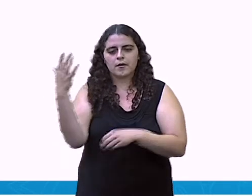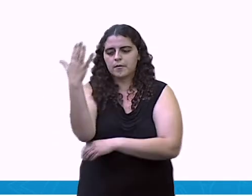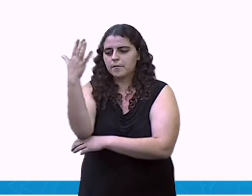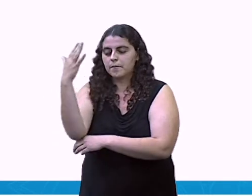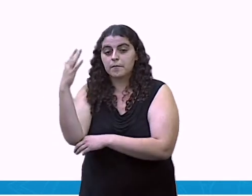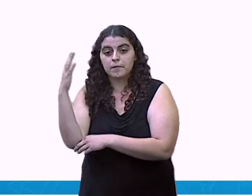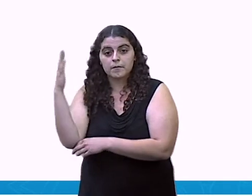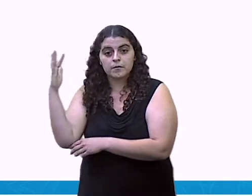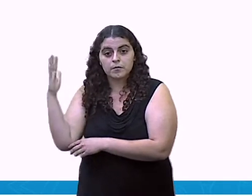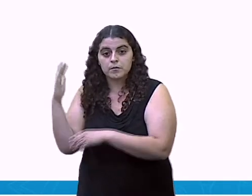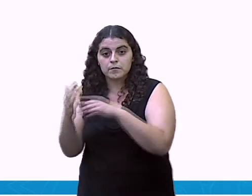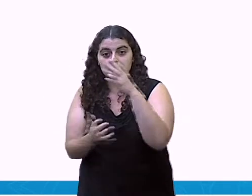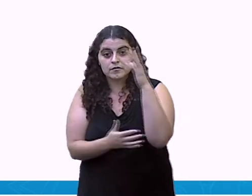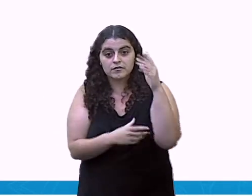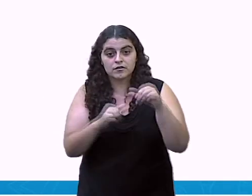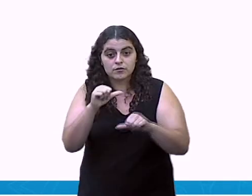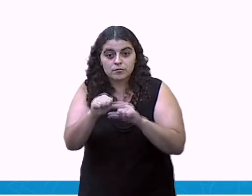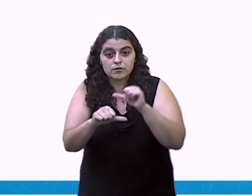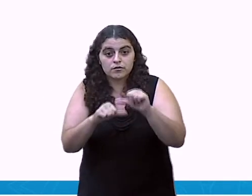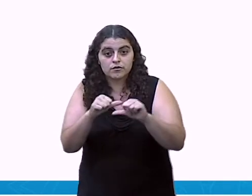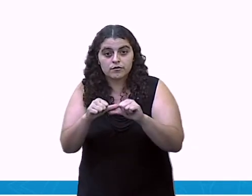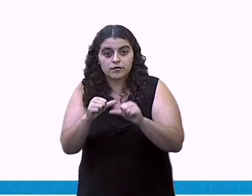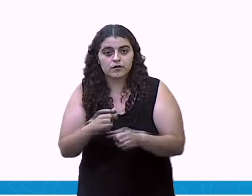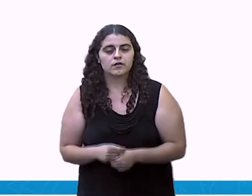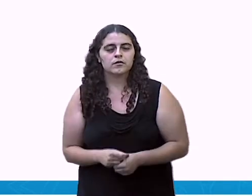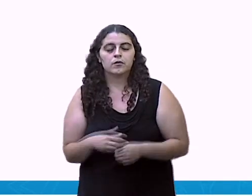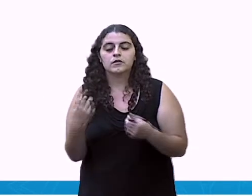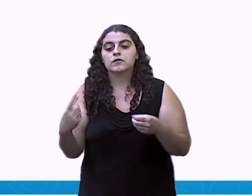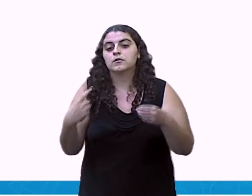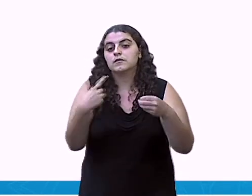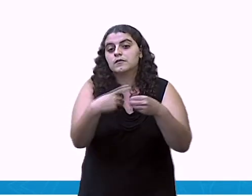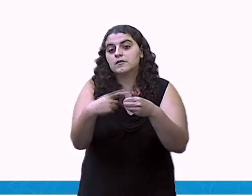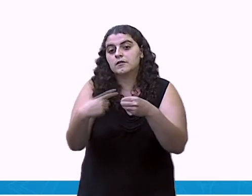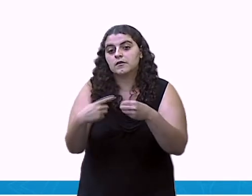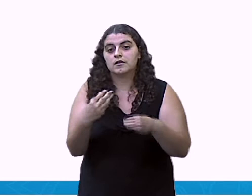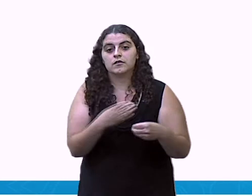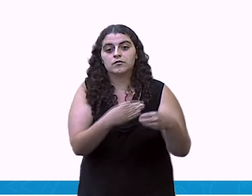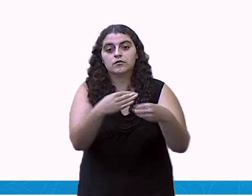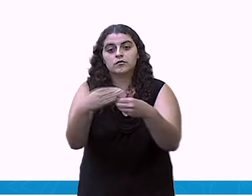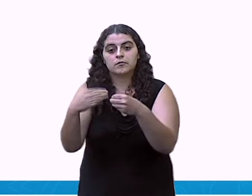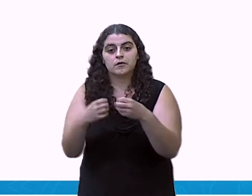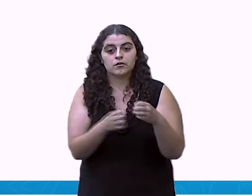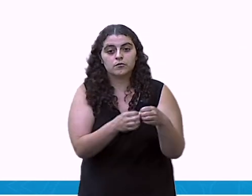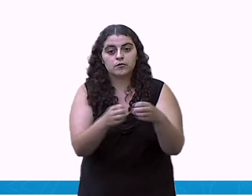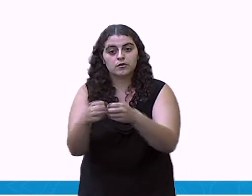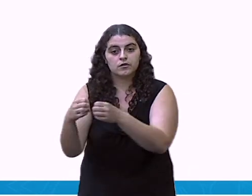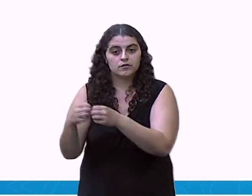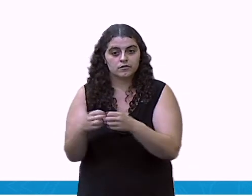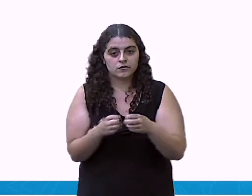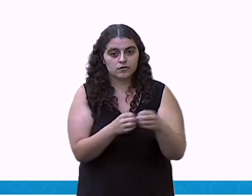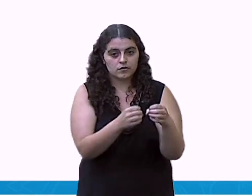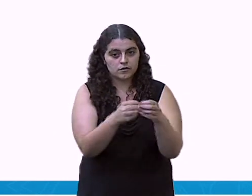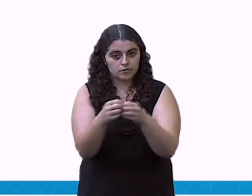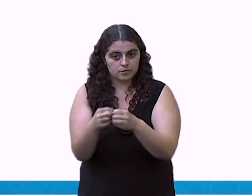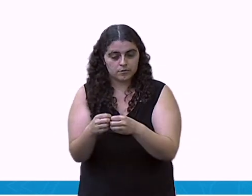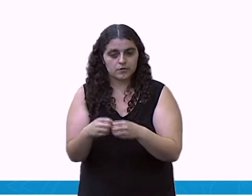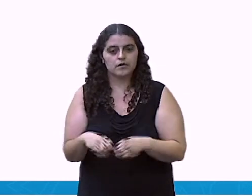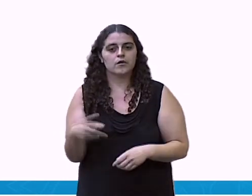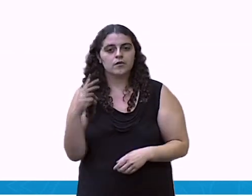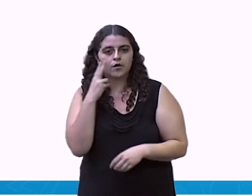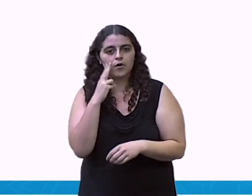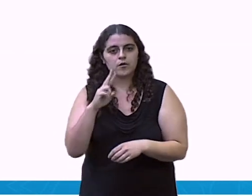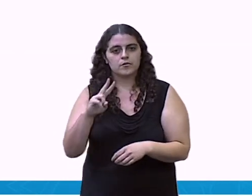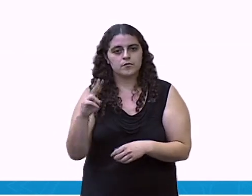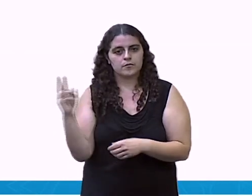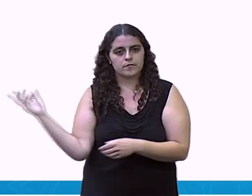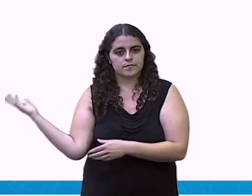seja, cidades, os bairros, né, que vão crescendo a cada vez mais aqui nas cidades próximas e vizinhas, nós temos